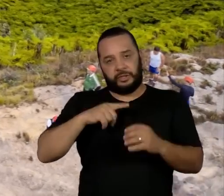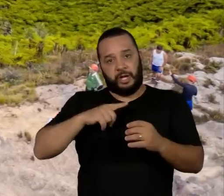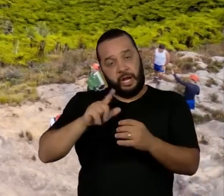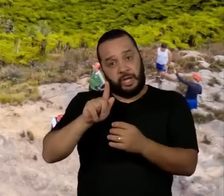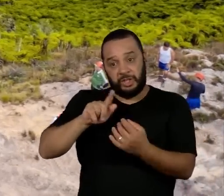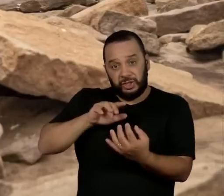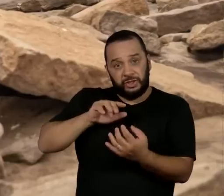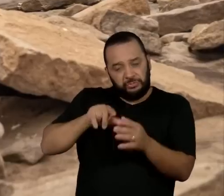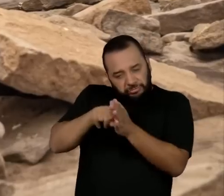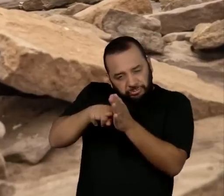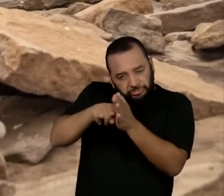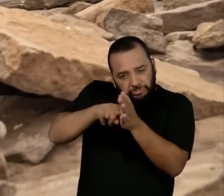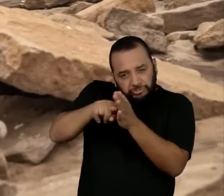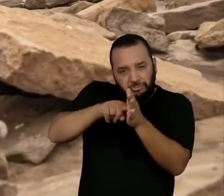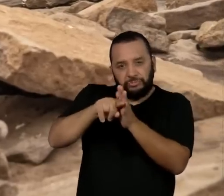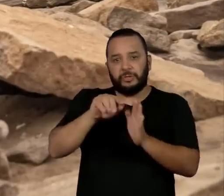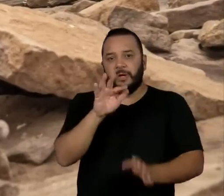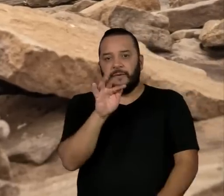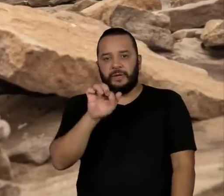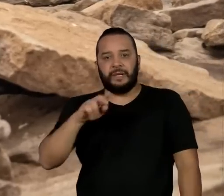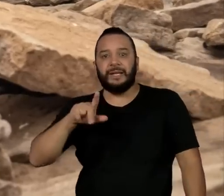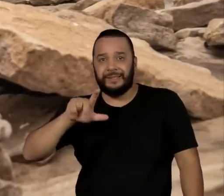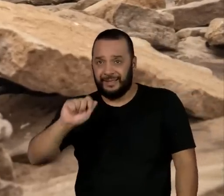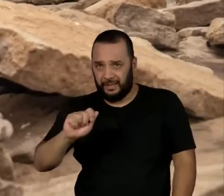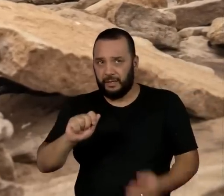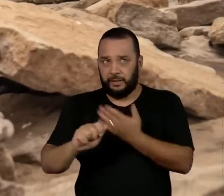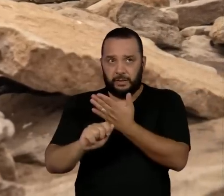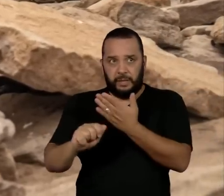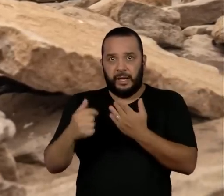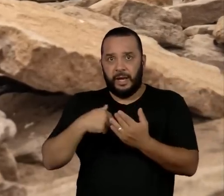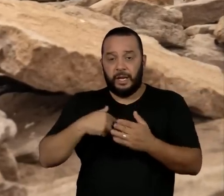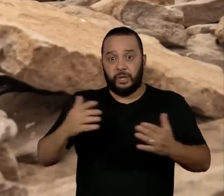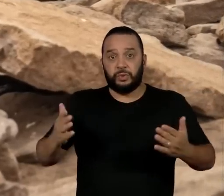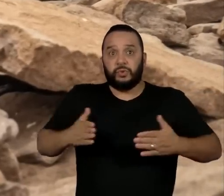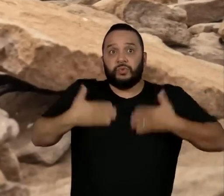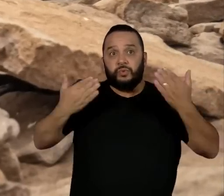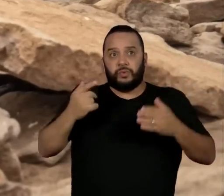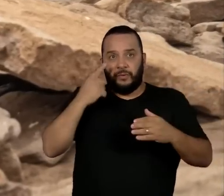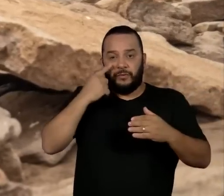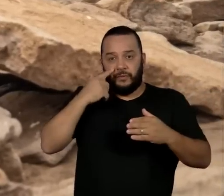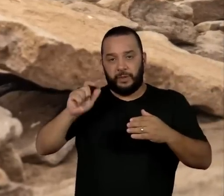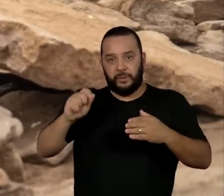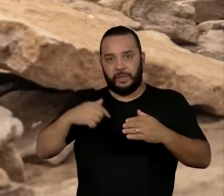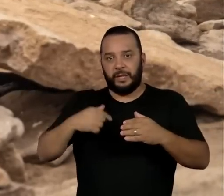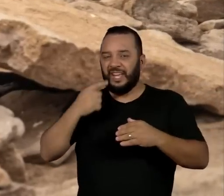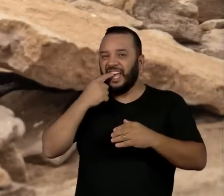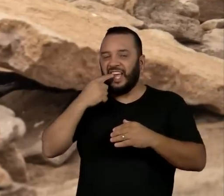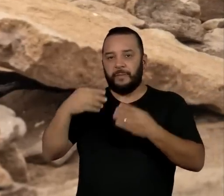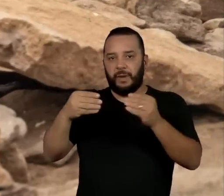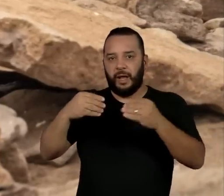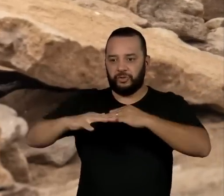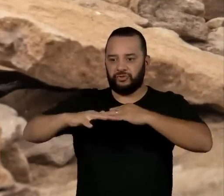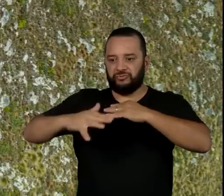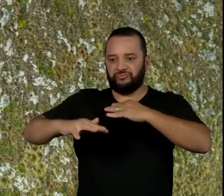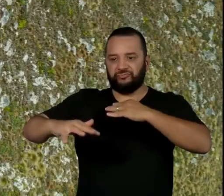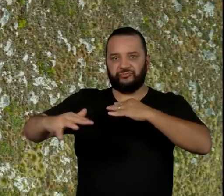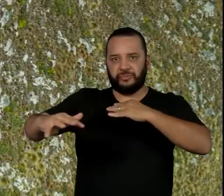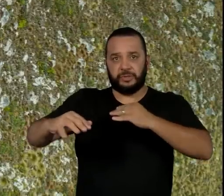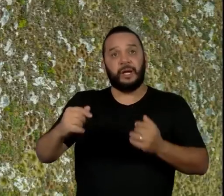um susto quando encontrou estas rochas plásticas cobrindo a superfície de uma das praias. Ela estudava